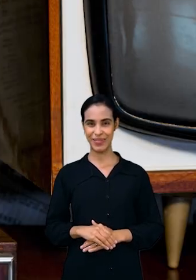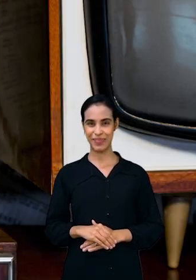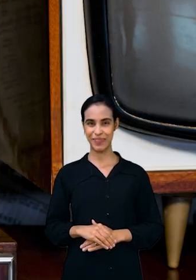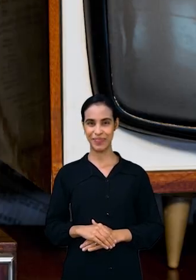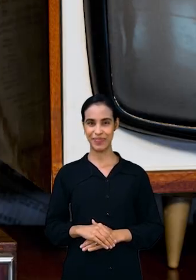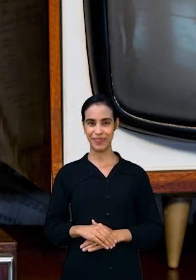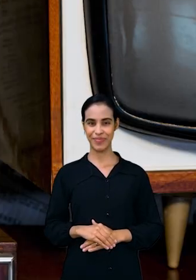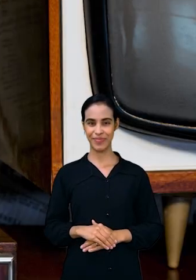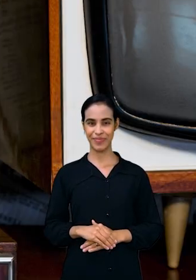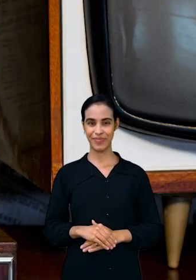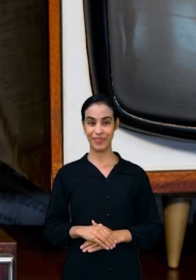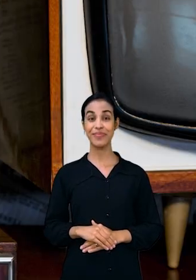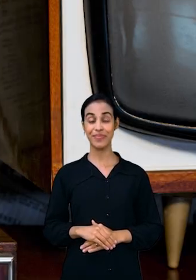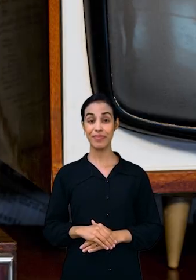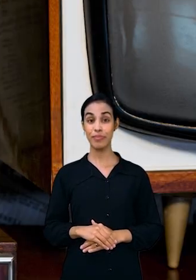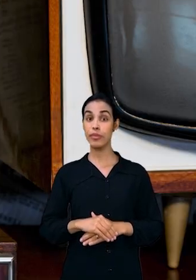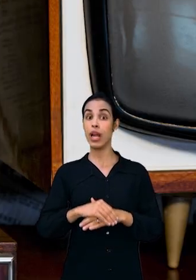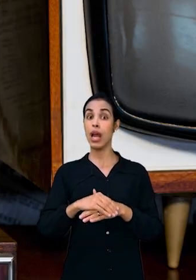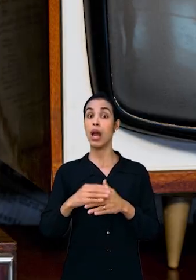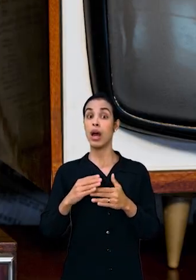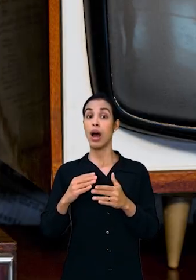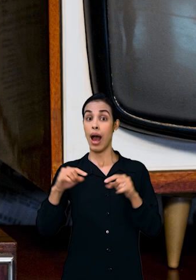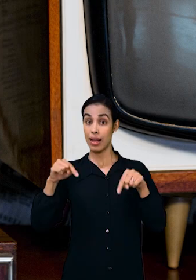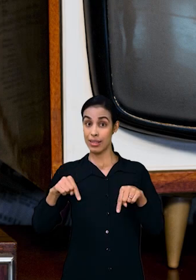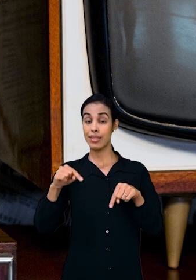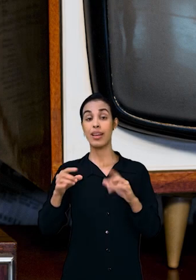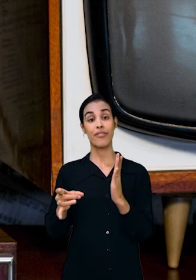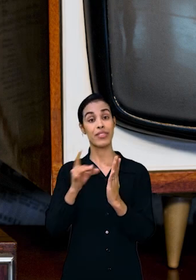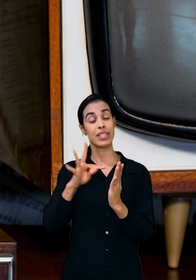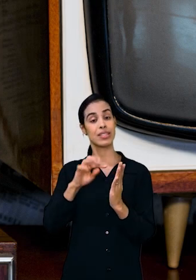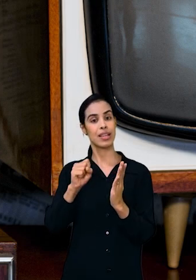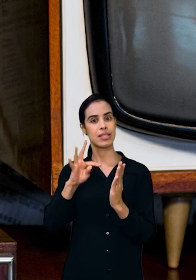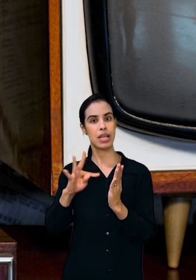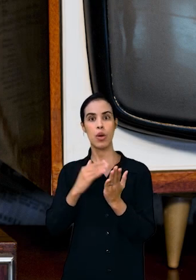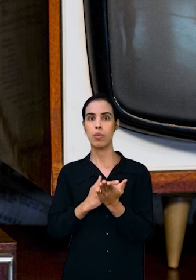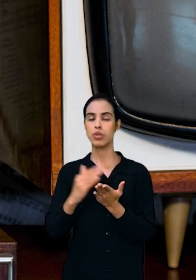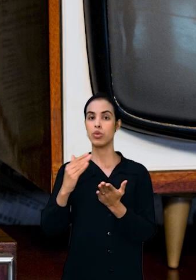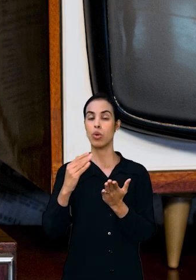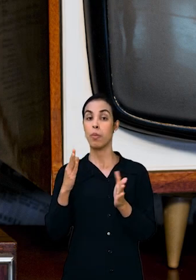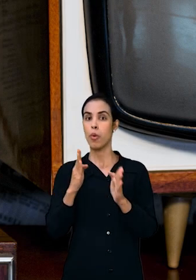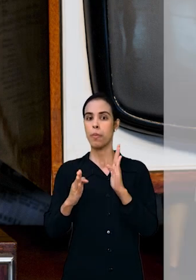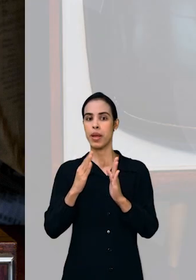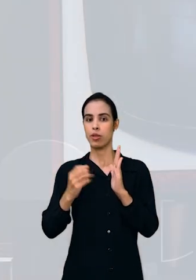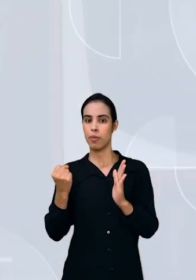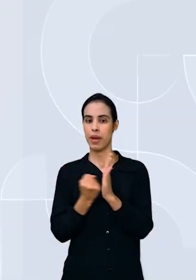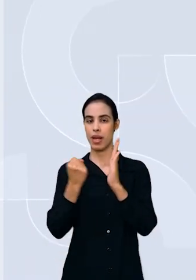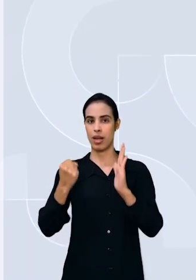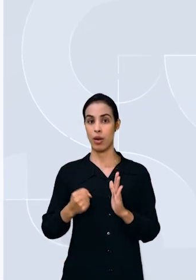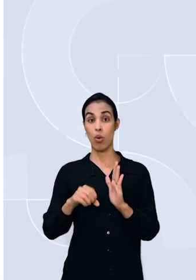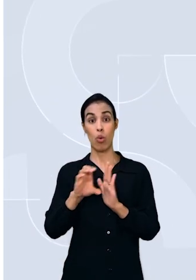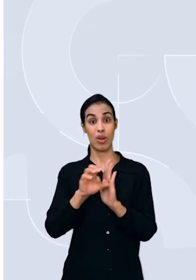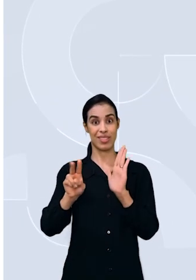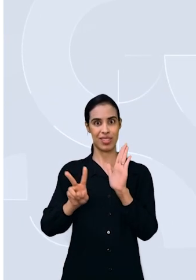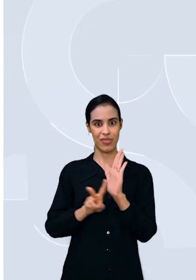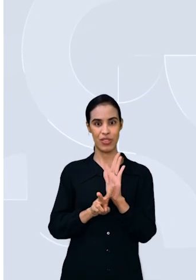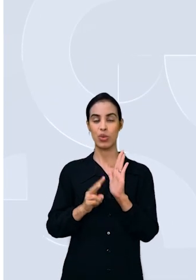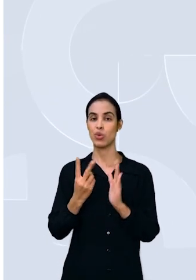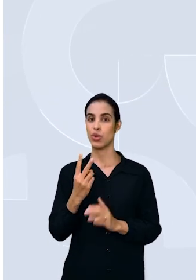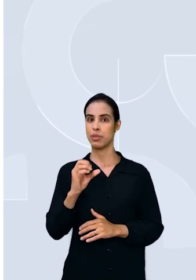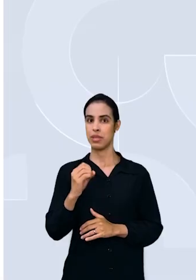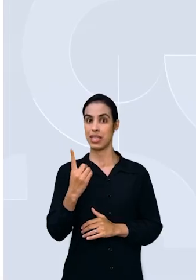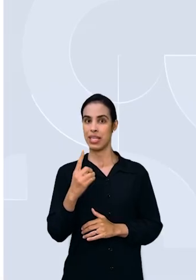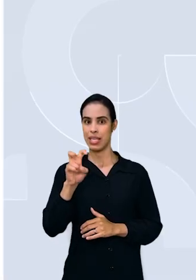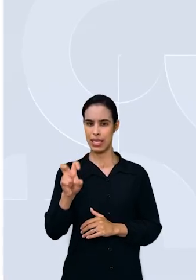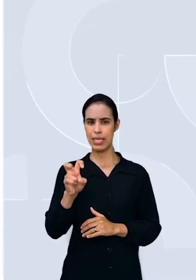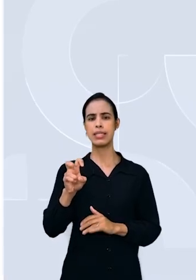agora. A estreia ocorreu num período marcante na história jurídica brasileira. O novo Código